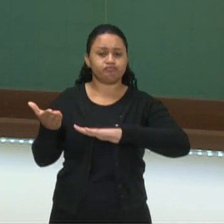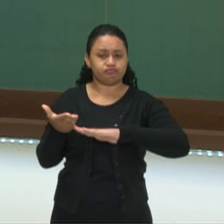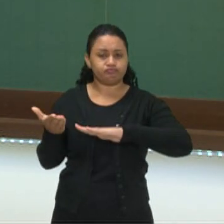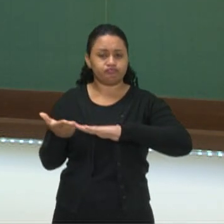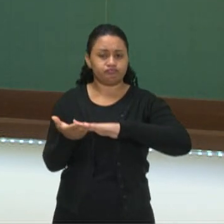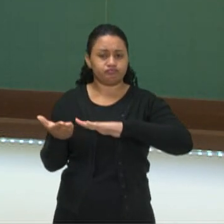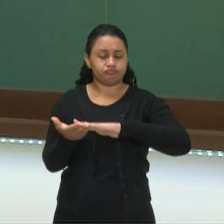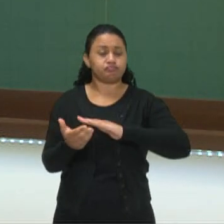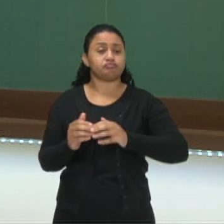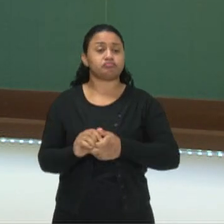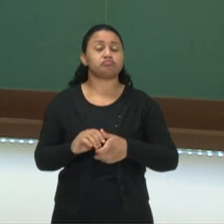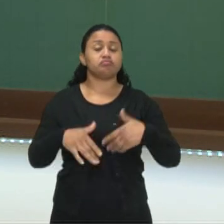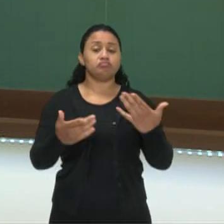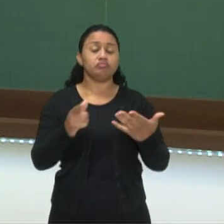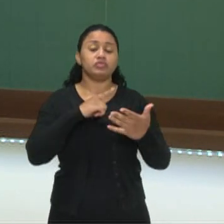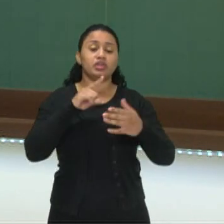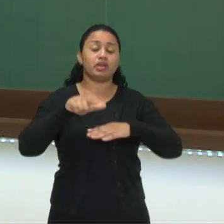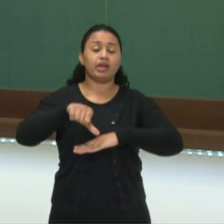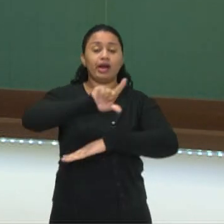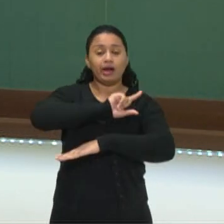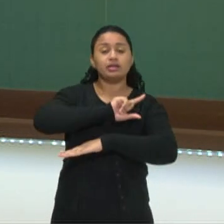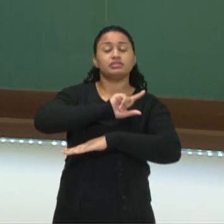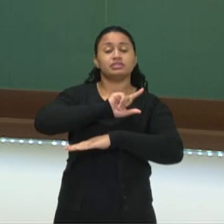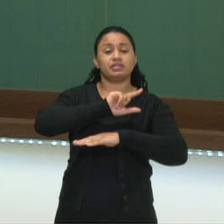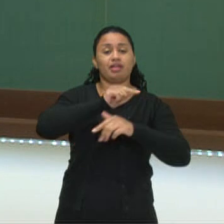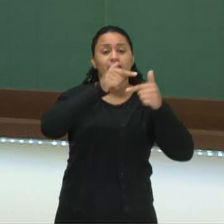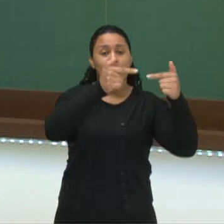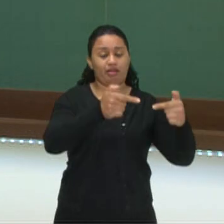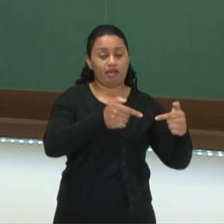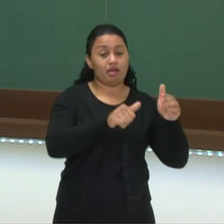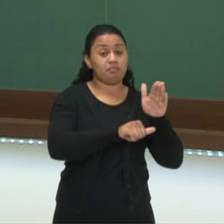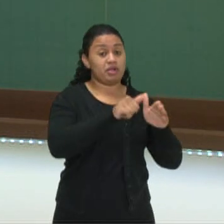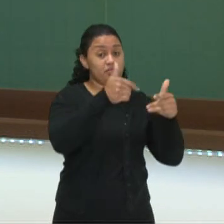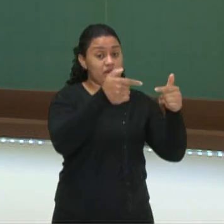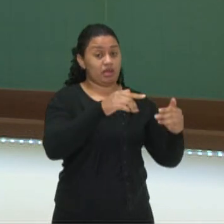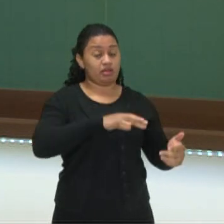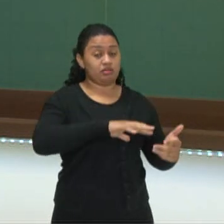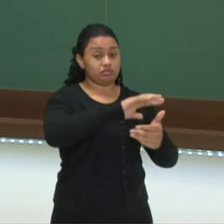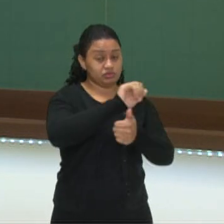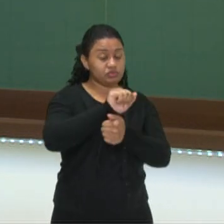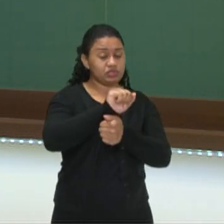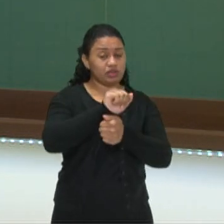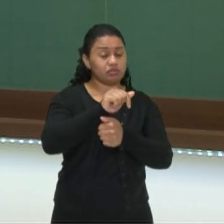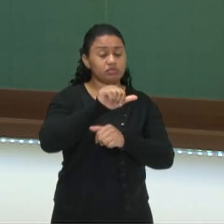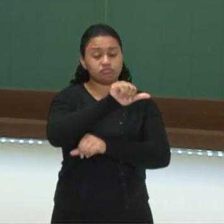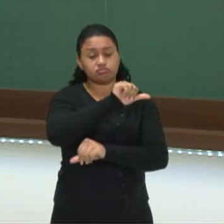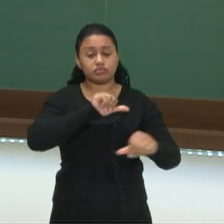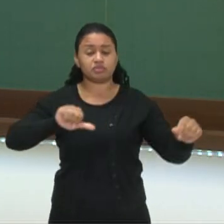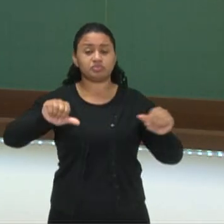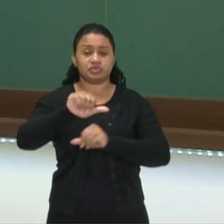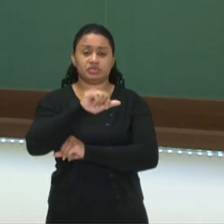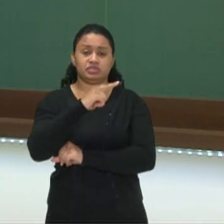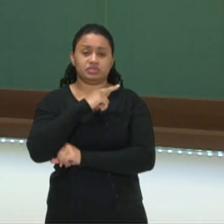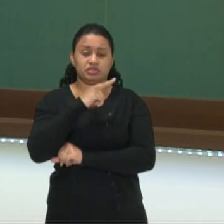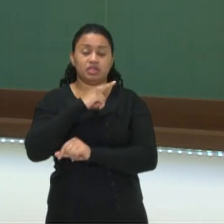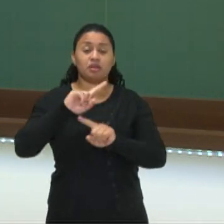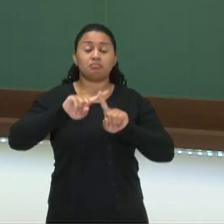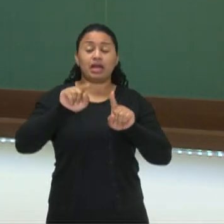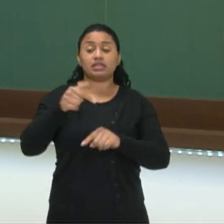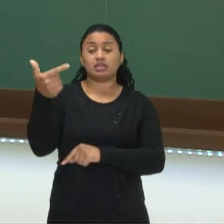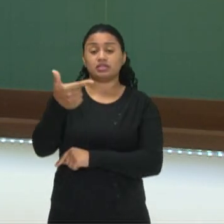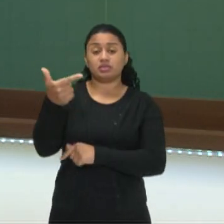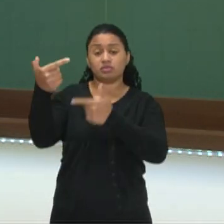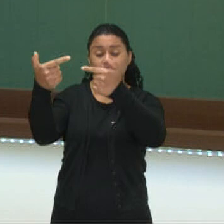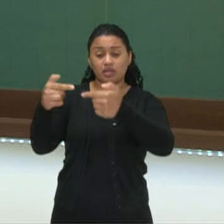forma. Ou seja, existe um antes-guerra, depois-guerra. Estou falando de Primeira Guerra Mundial. A Primeira Guerra Mundial foi uma grande transformação, mas como teve a Segunda Guerra